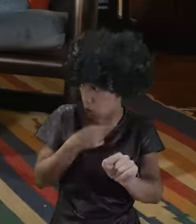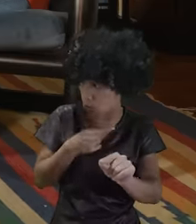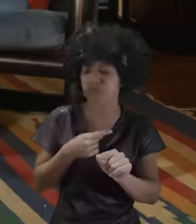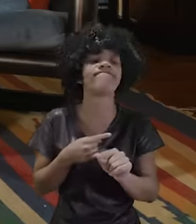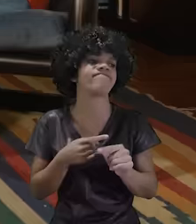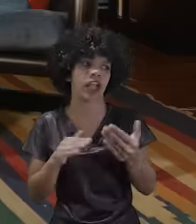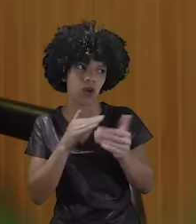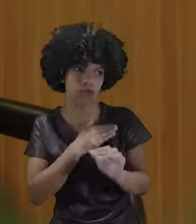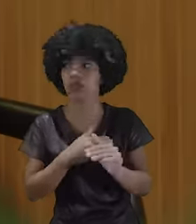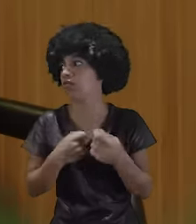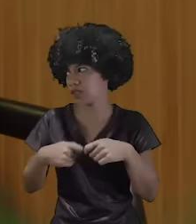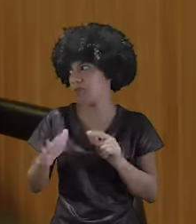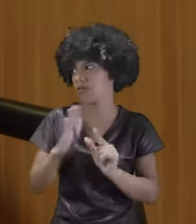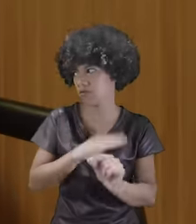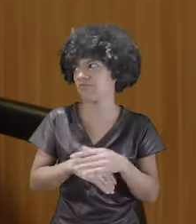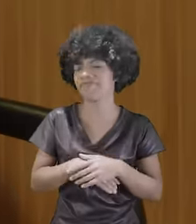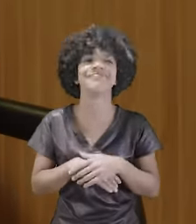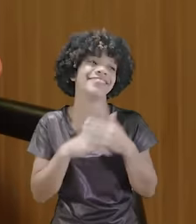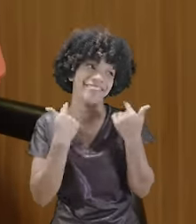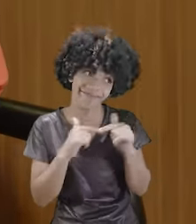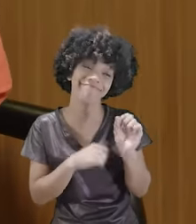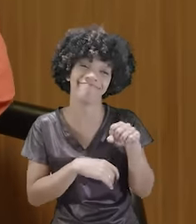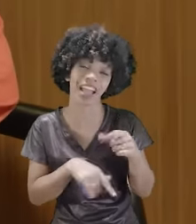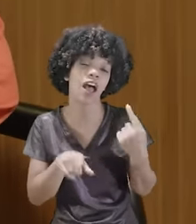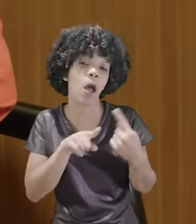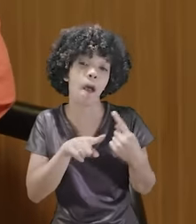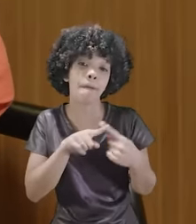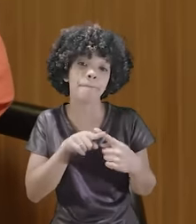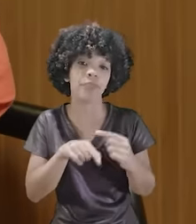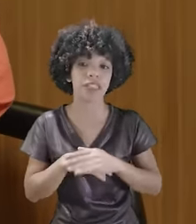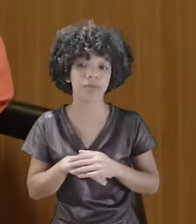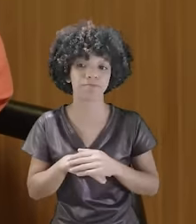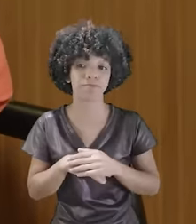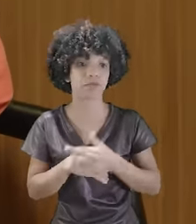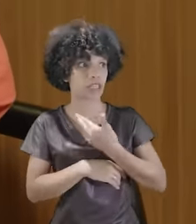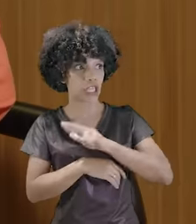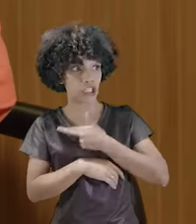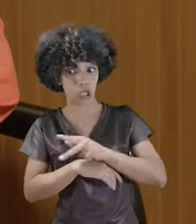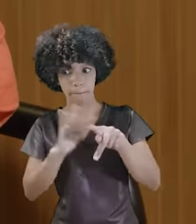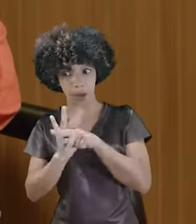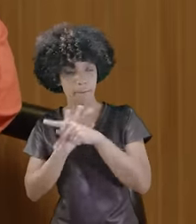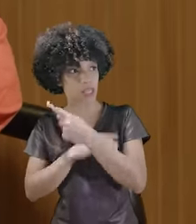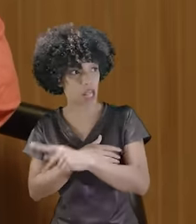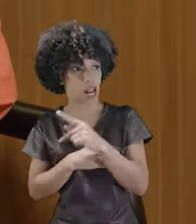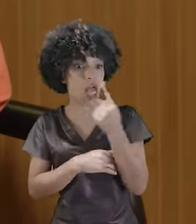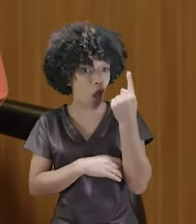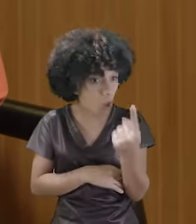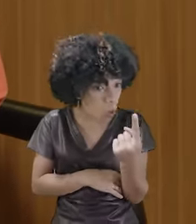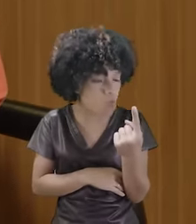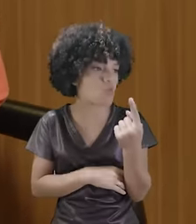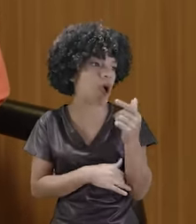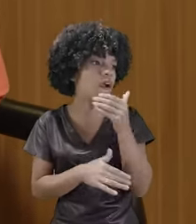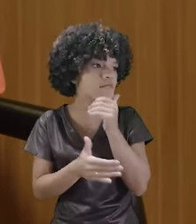ele só tinha que sair mesmo tem que sair porque marquei lá mulher não religião deles mulher casa com tem que